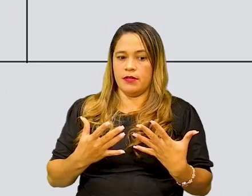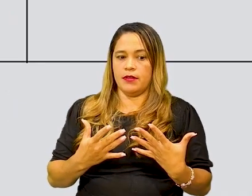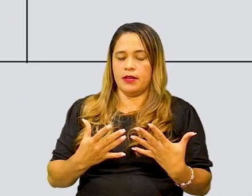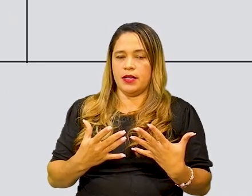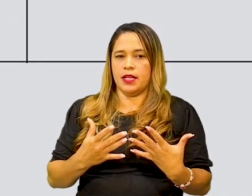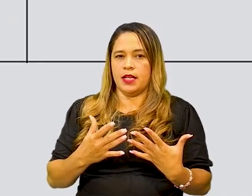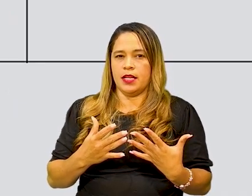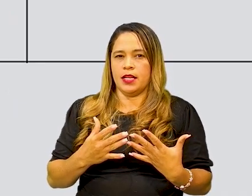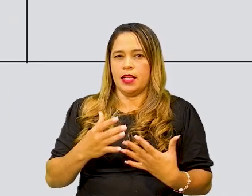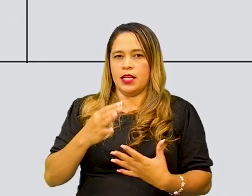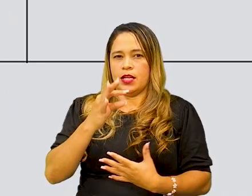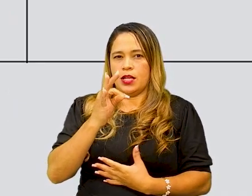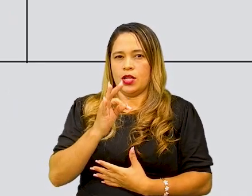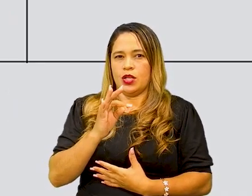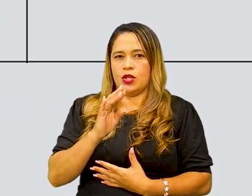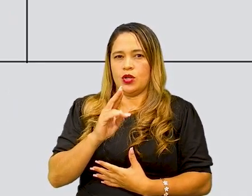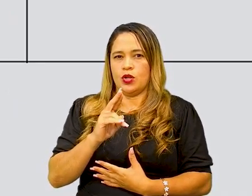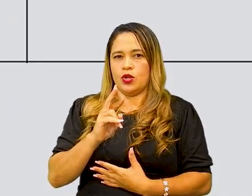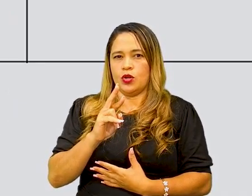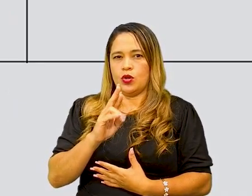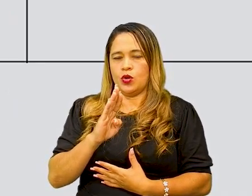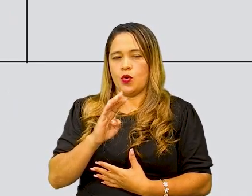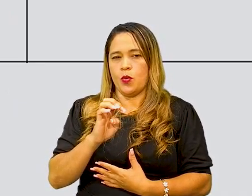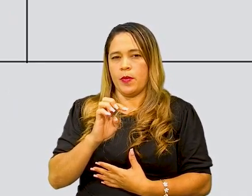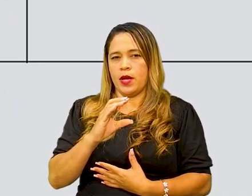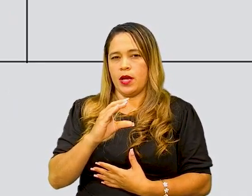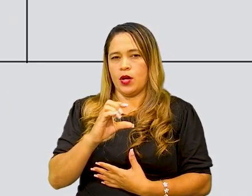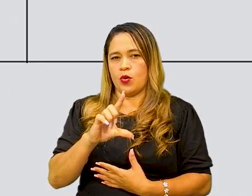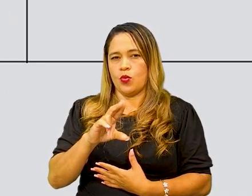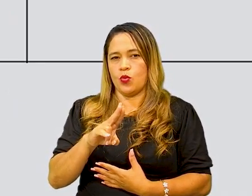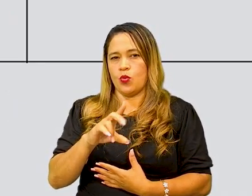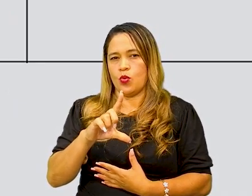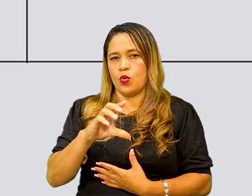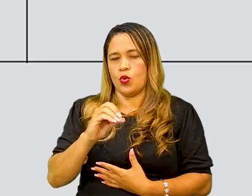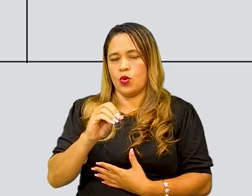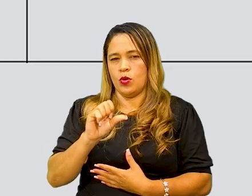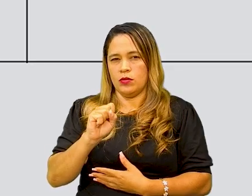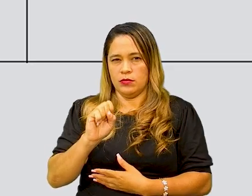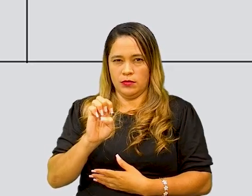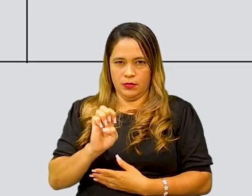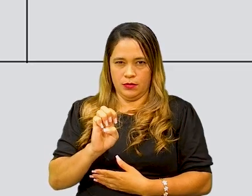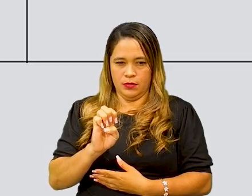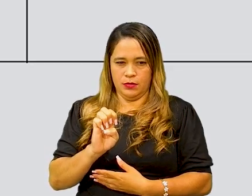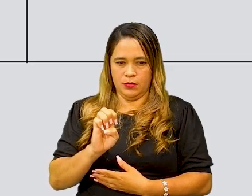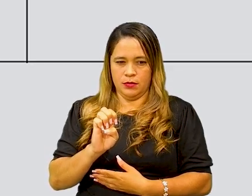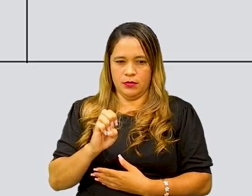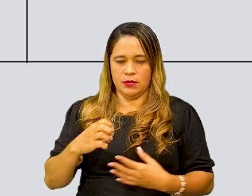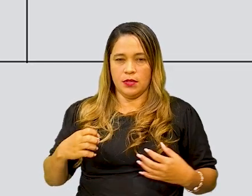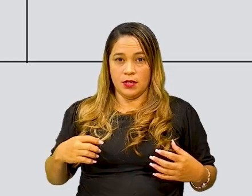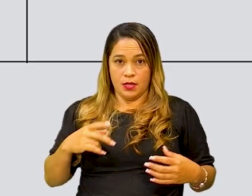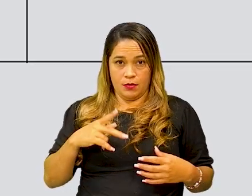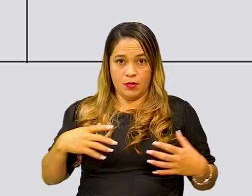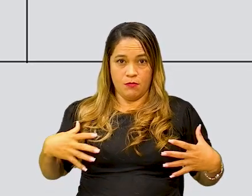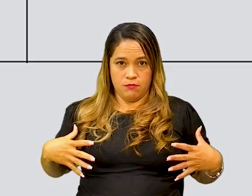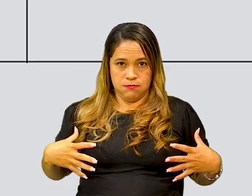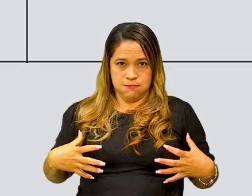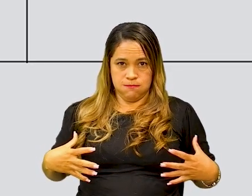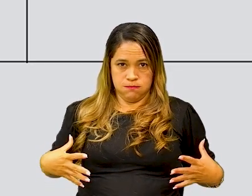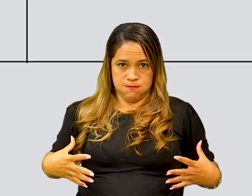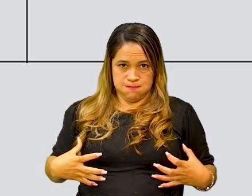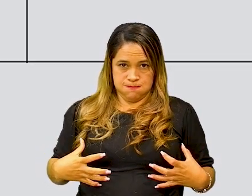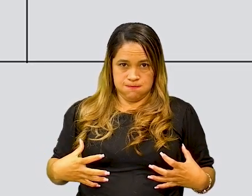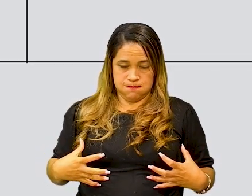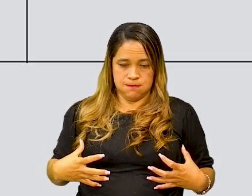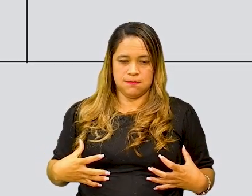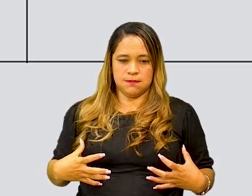doença chamada de tuberculose. Quem causa agora uma bactéria chamada de Mycobacterium tuberculosis. Está vendo que o nome da bactéria é muito parecido com a